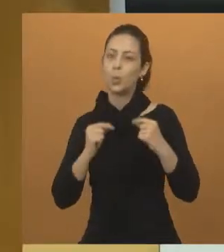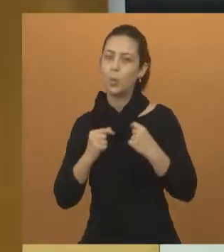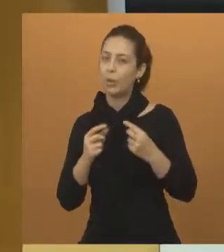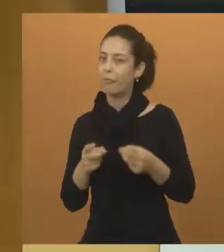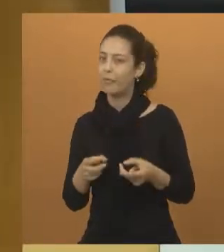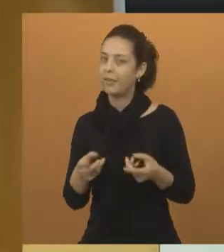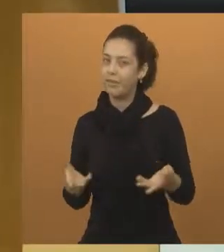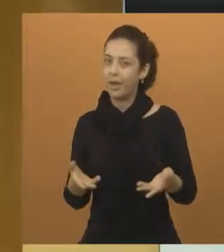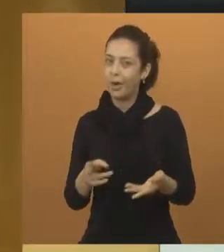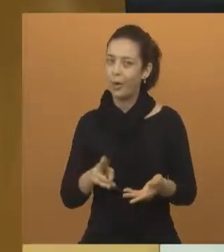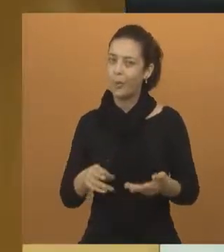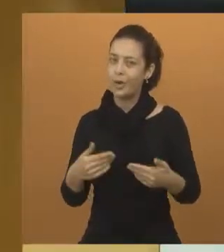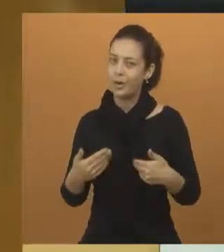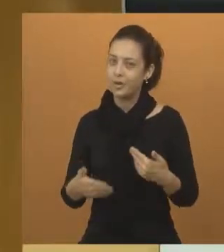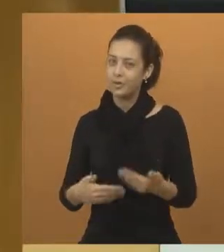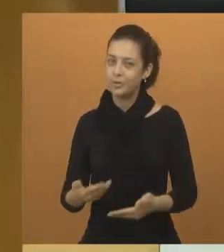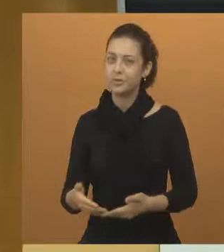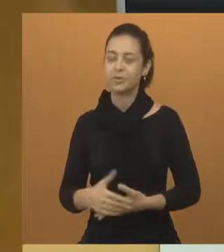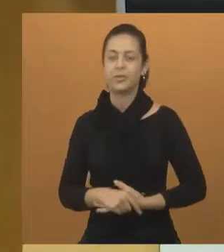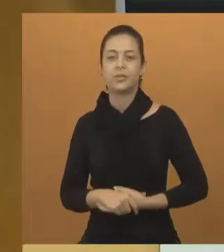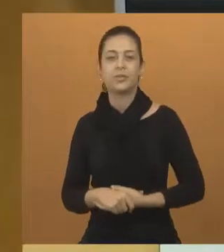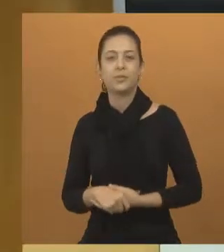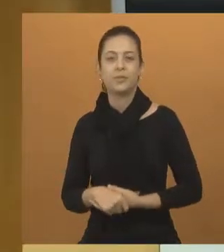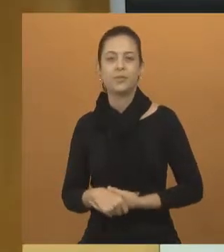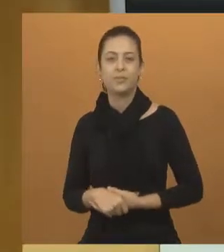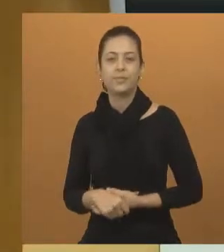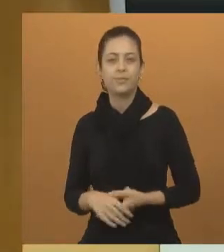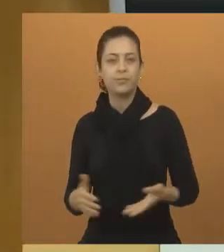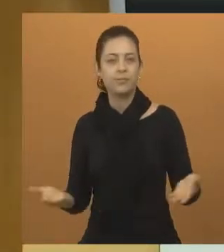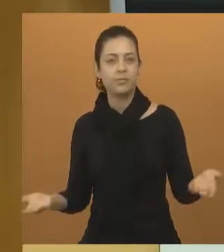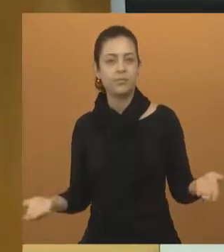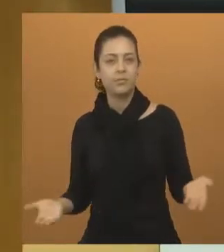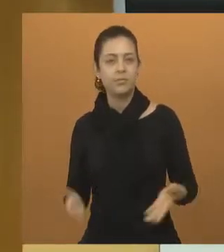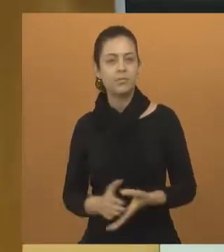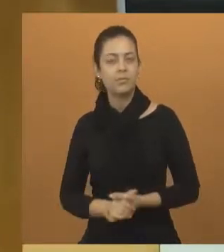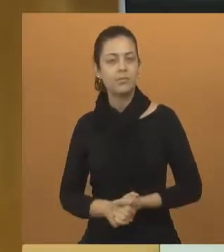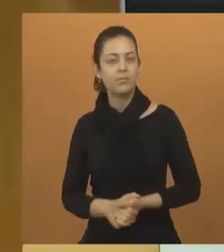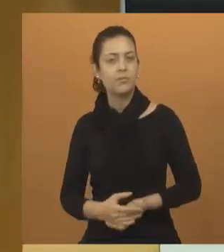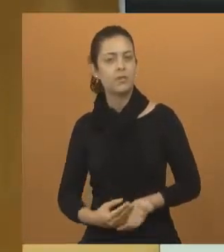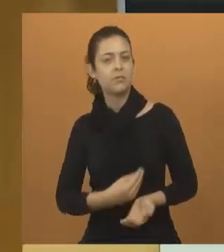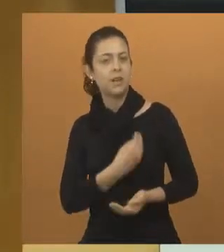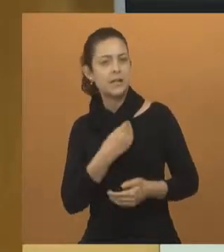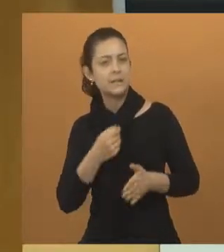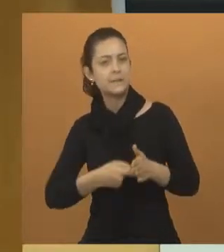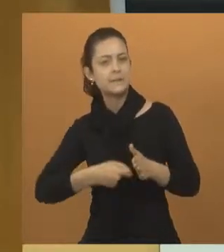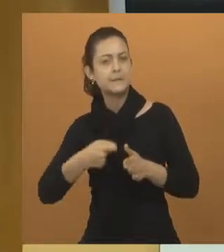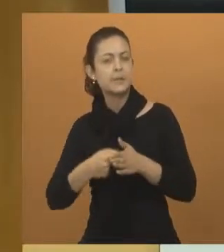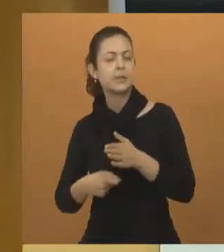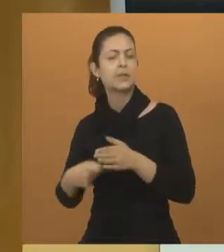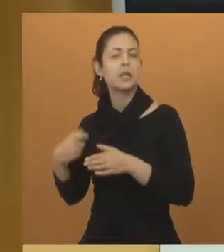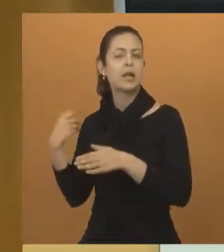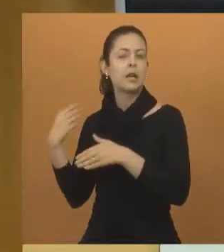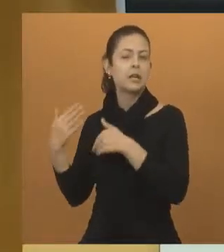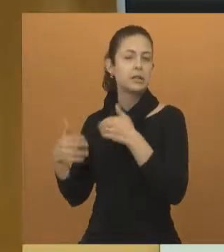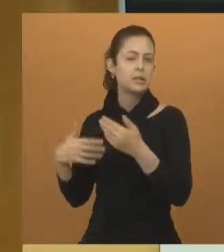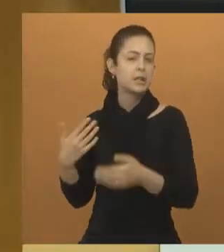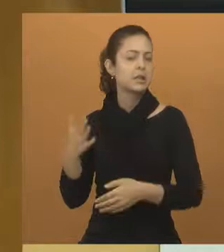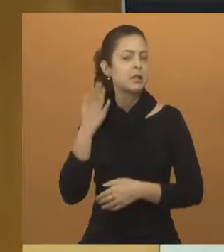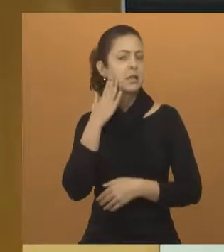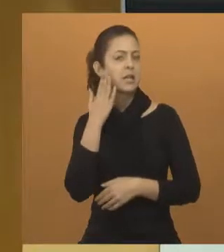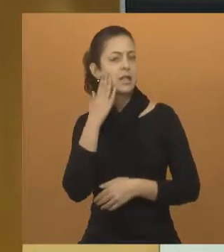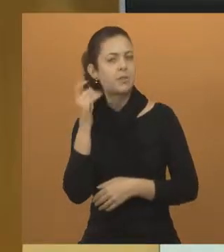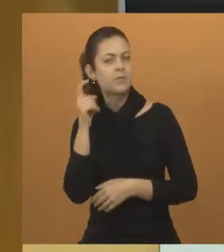Porque agora vai continuar lá. Então, nós estamos nessa luta há muito tempo, porque nós sabemos